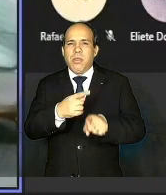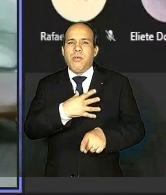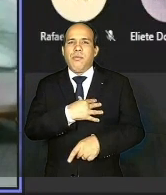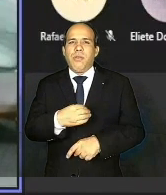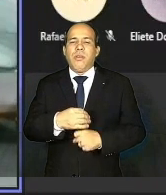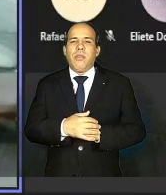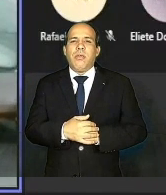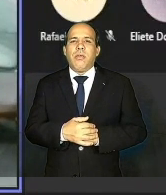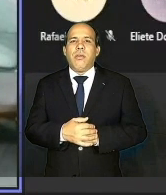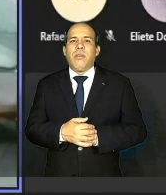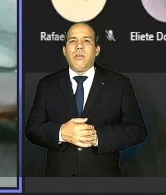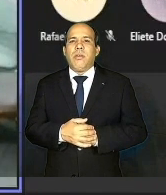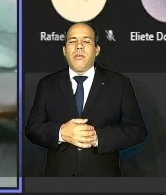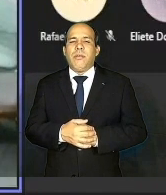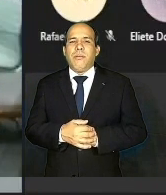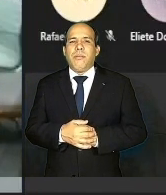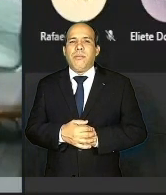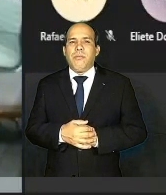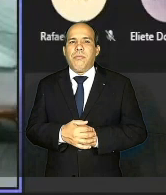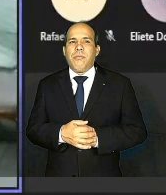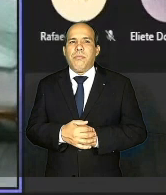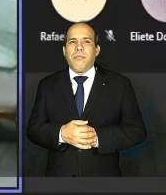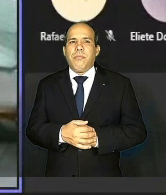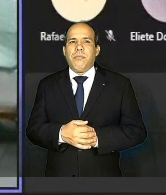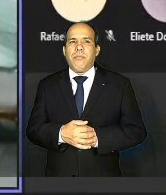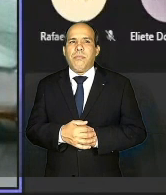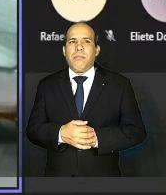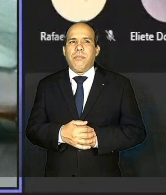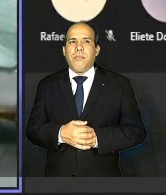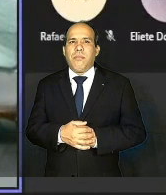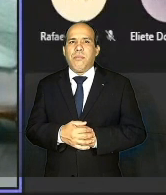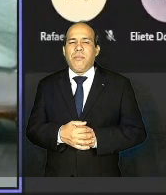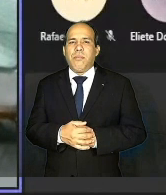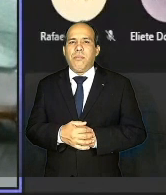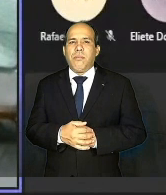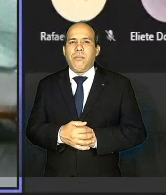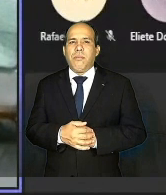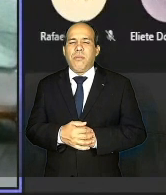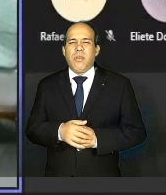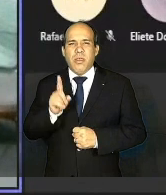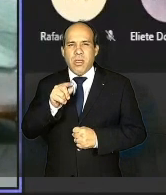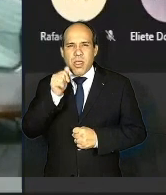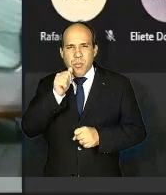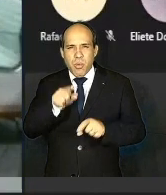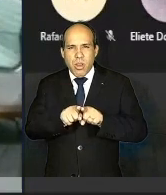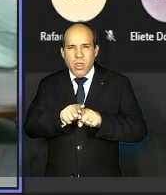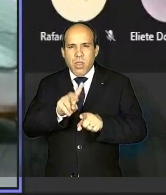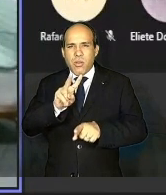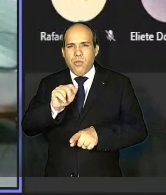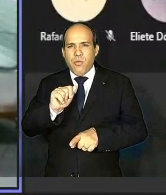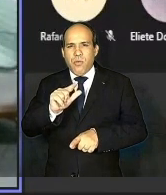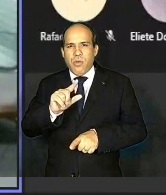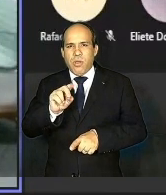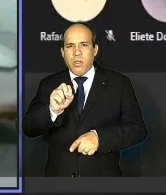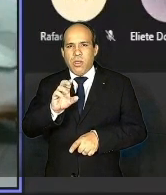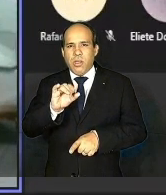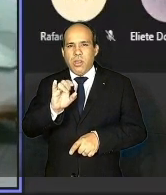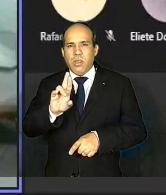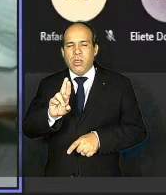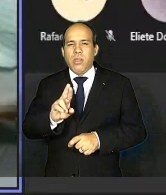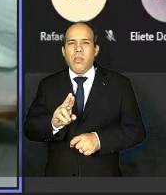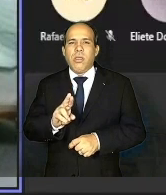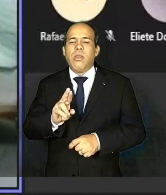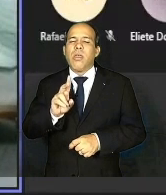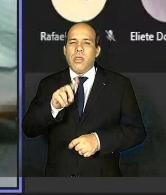Aqui é mãe, irmã e filha. Mãe, irmã e filha. Irmão, mulher,